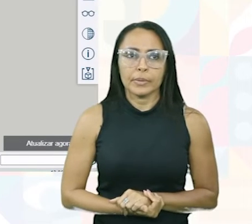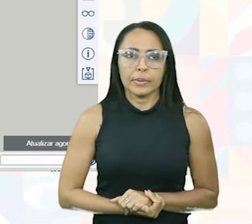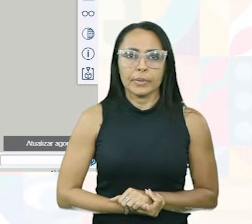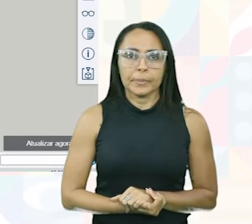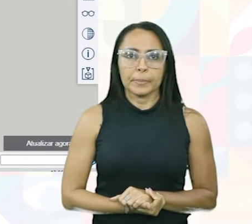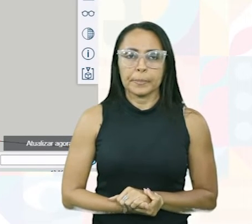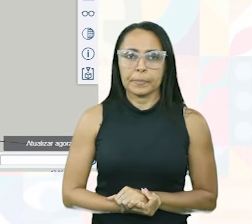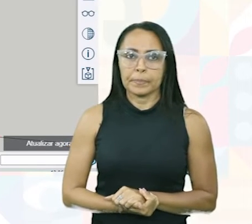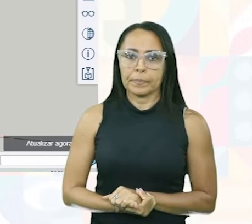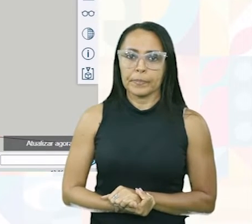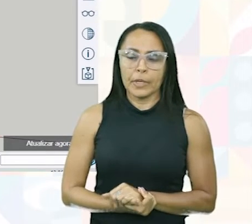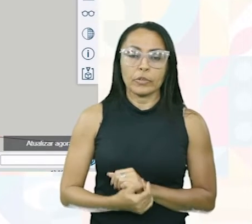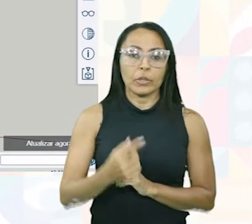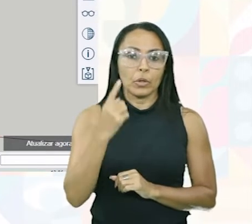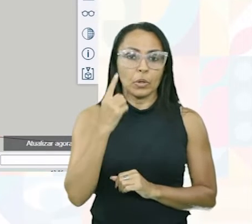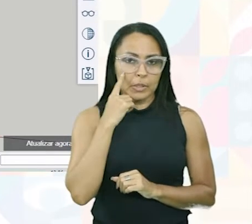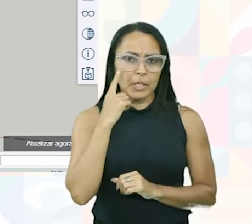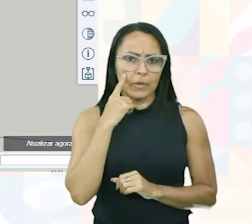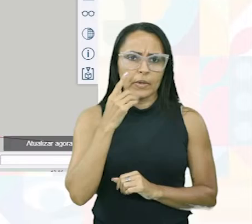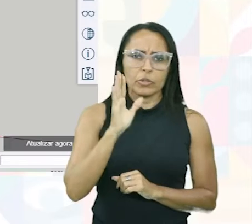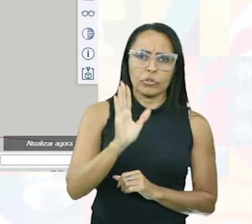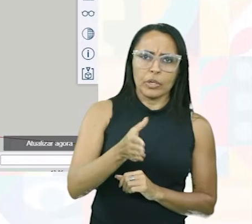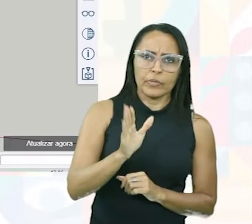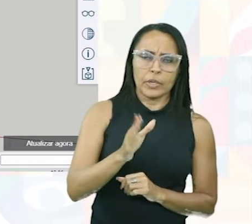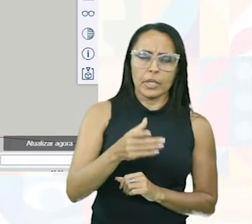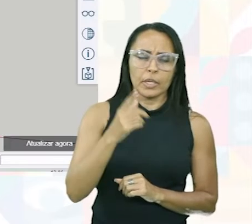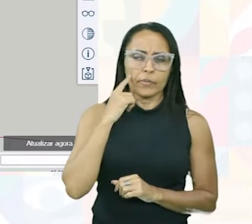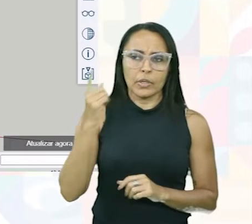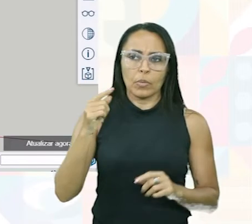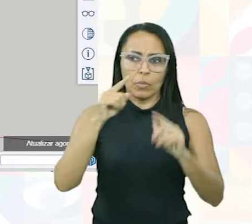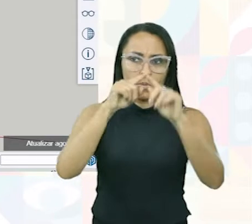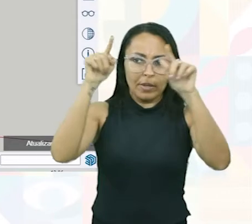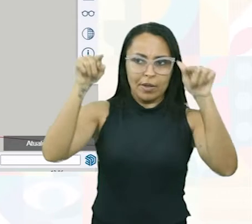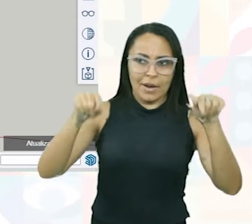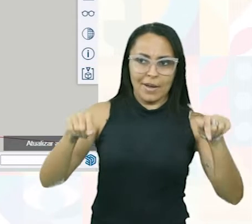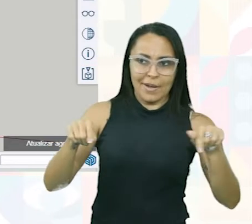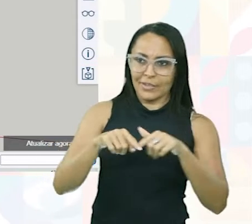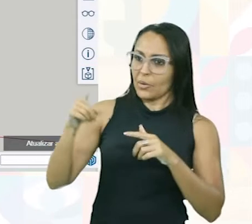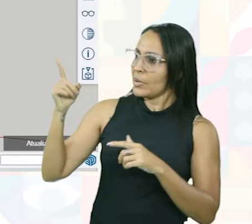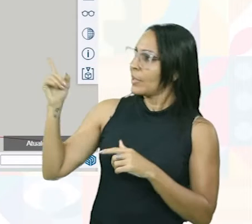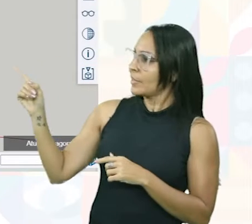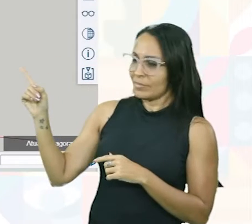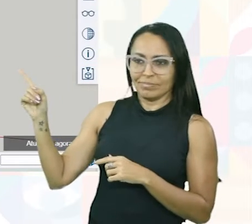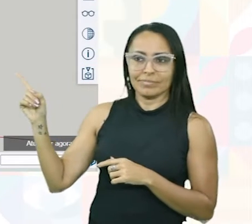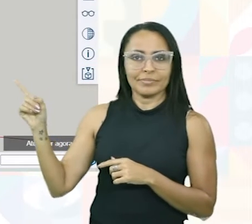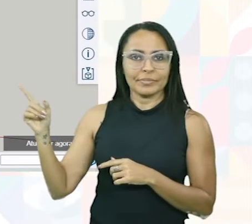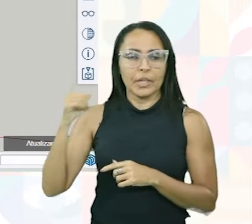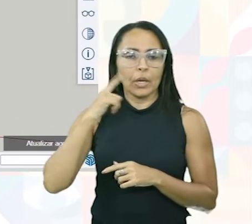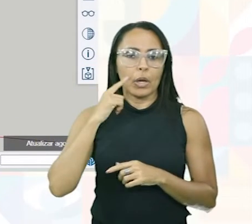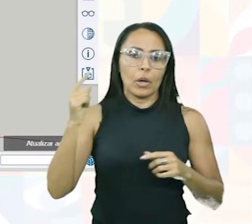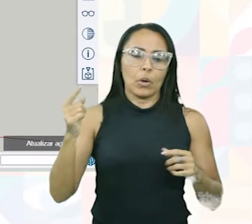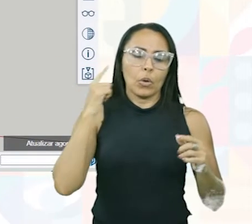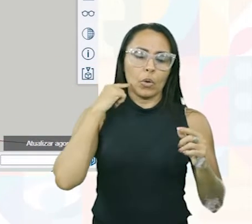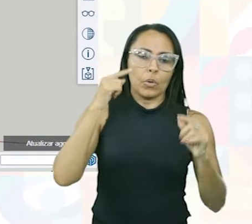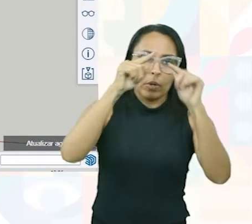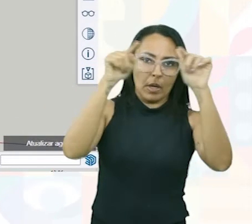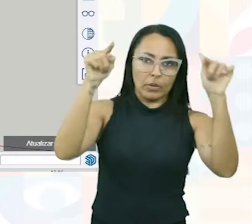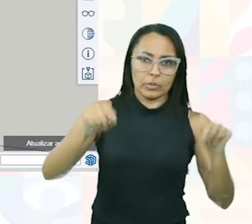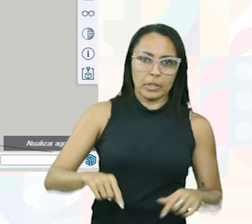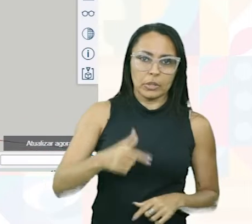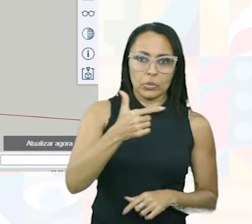Então, ó, quando a gente observa de cima, a gente vê que ficou um quadrado, certo? O lado tem 2